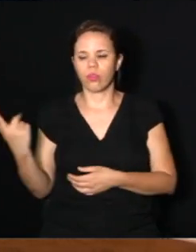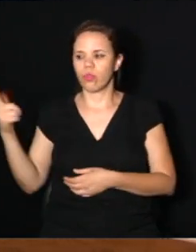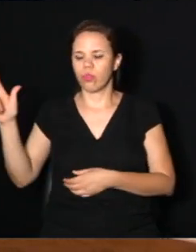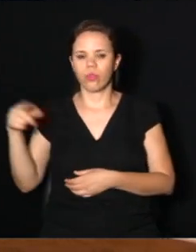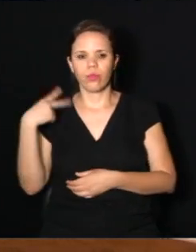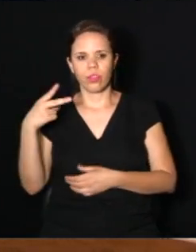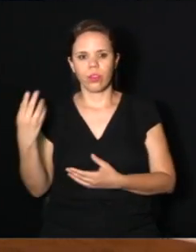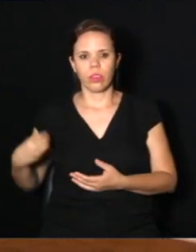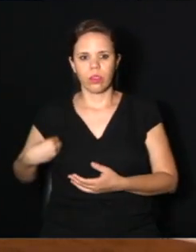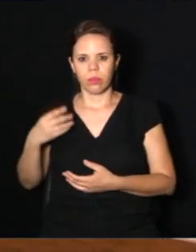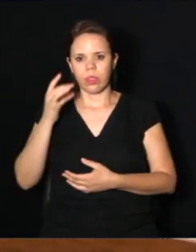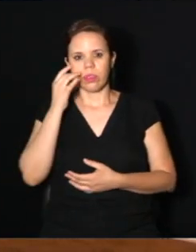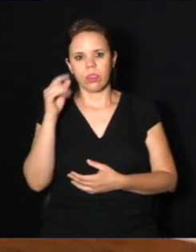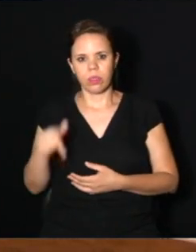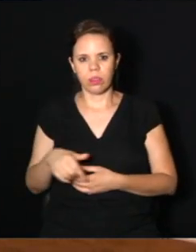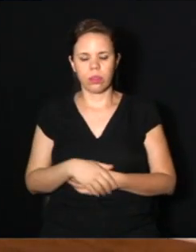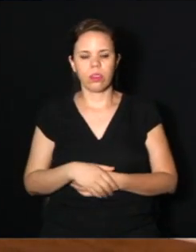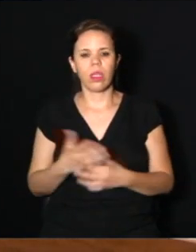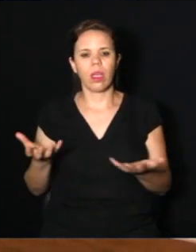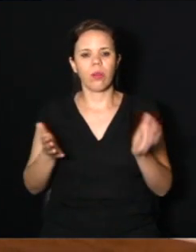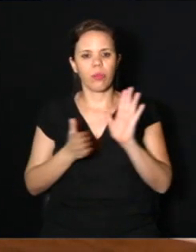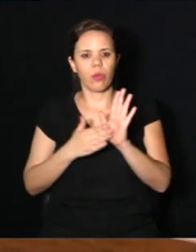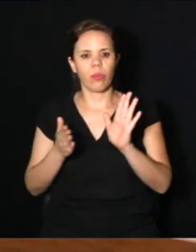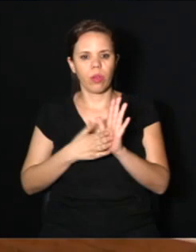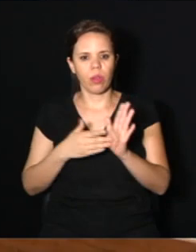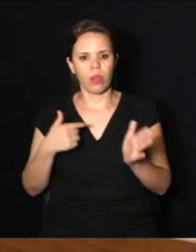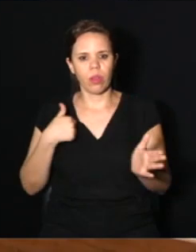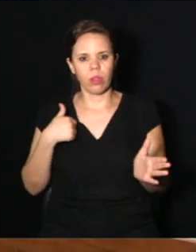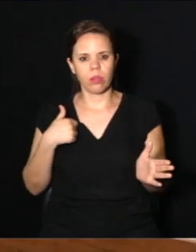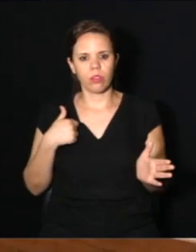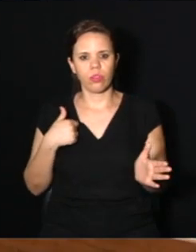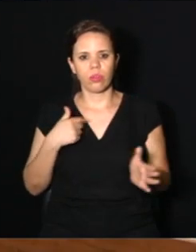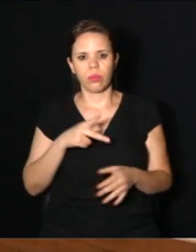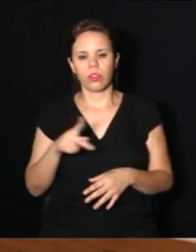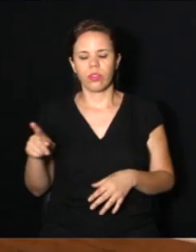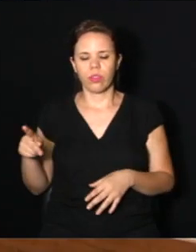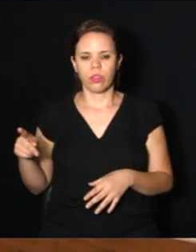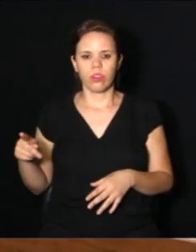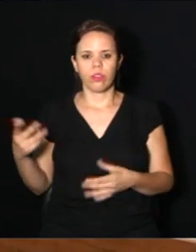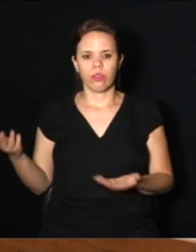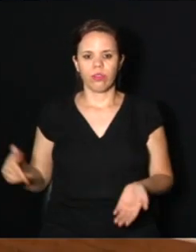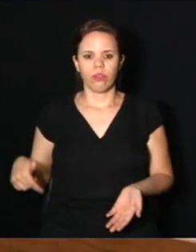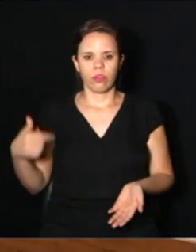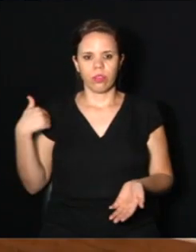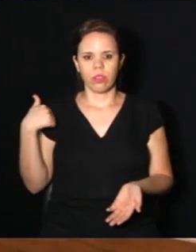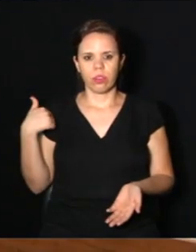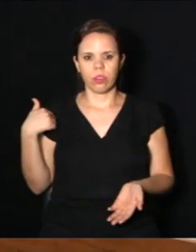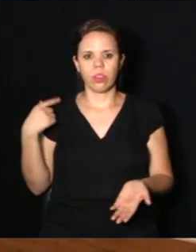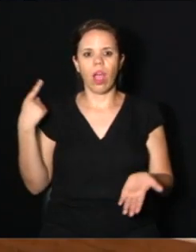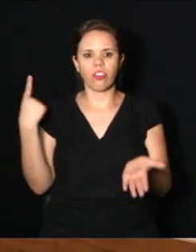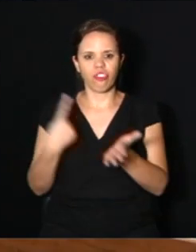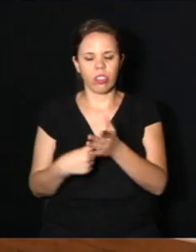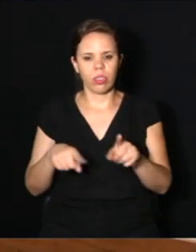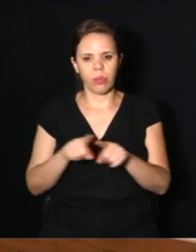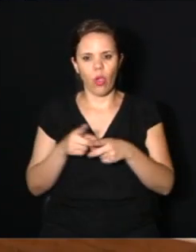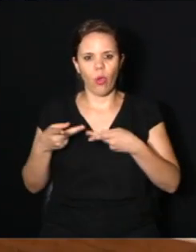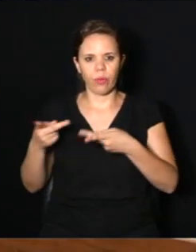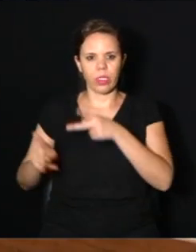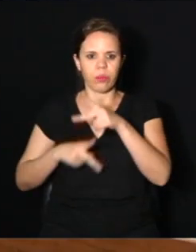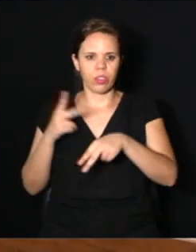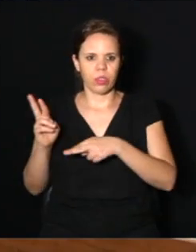vereadores aqui presentes, propor como encaminhamento dessa comissão que essa comissão agende e, evidentemente, convidar os representantes